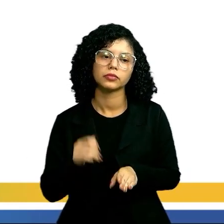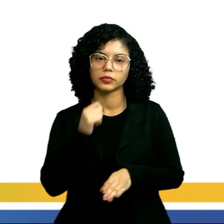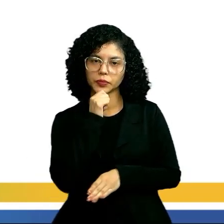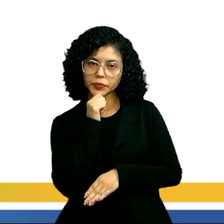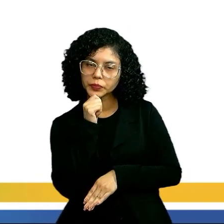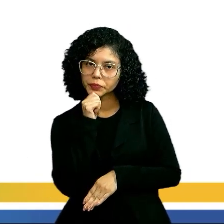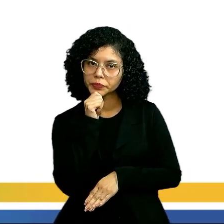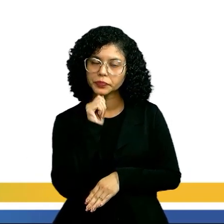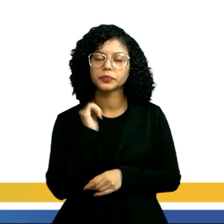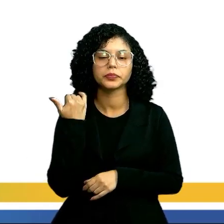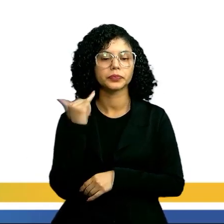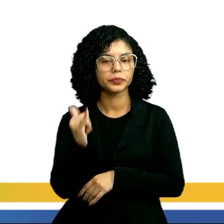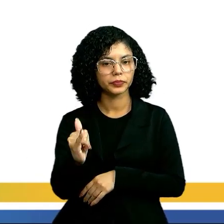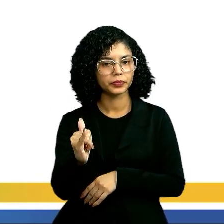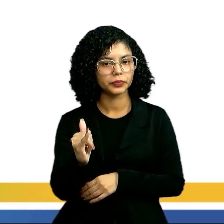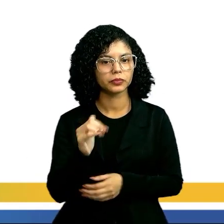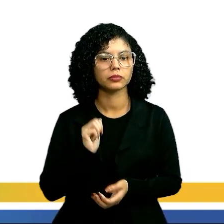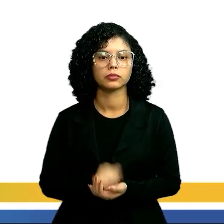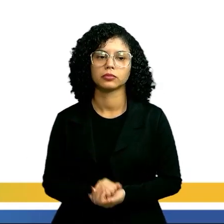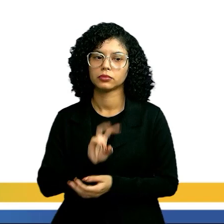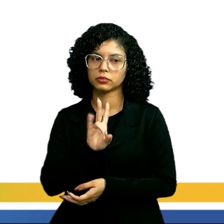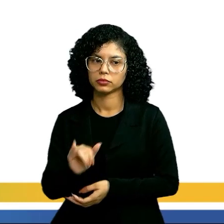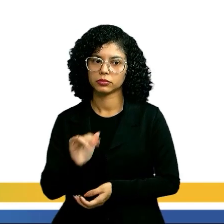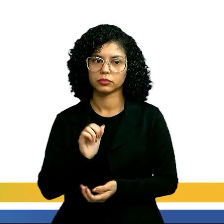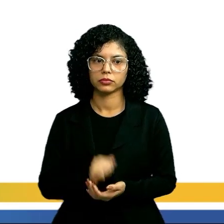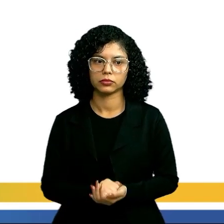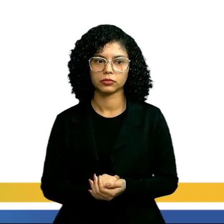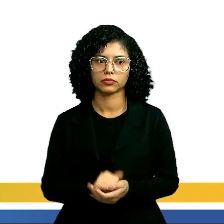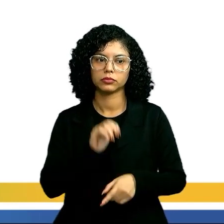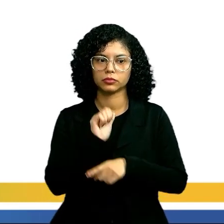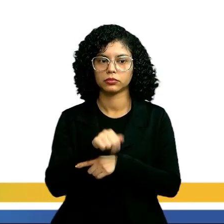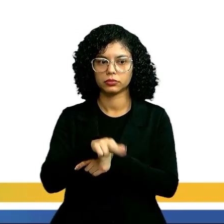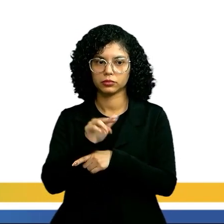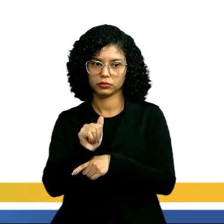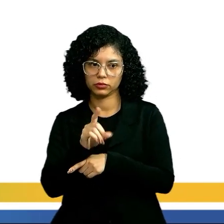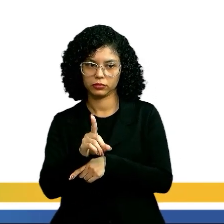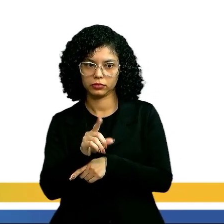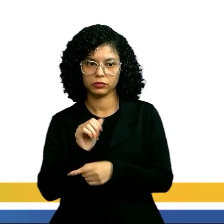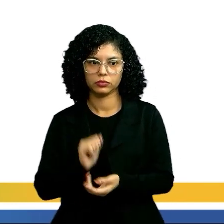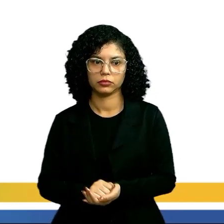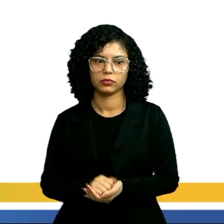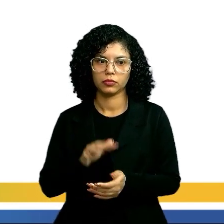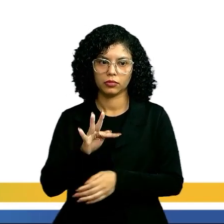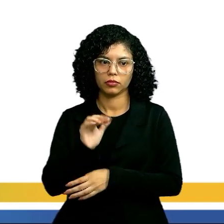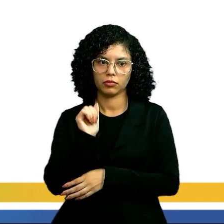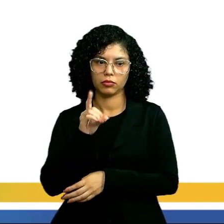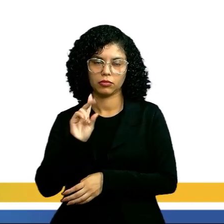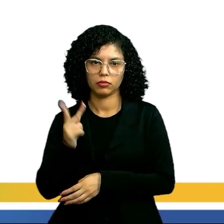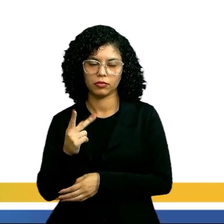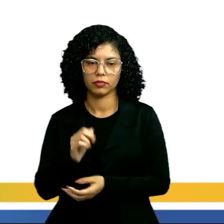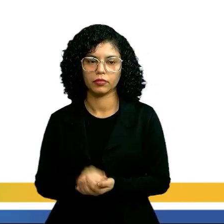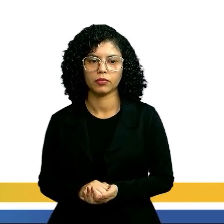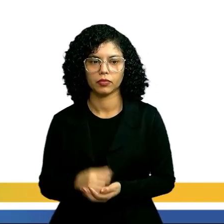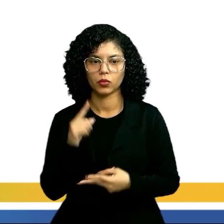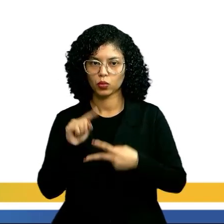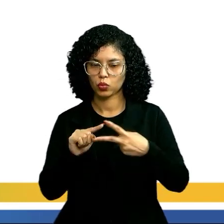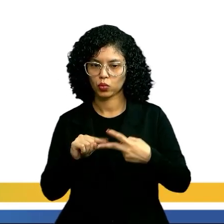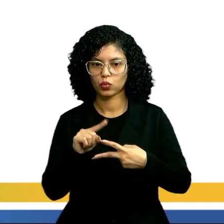de elétrons, que é o NAD e o FAD, e mais a formação de 2